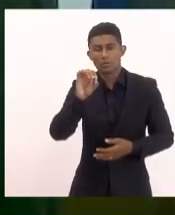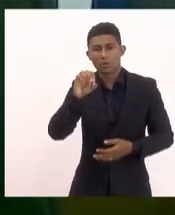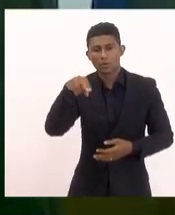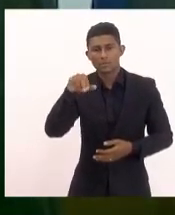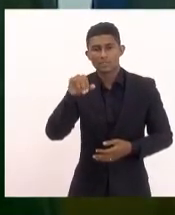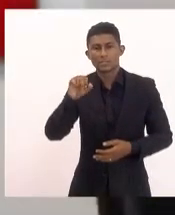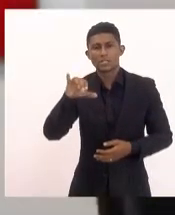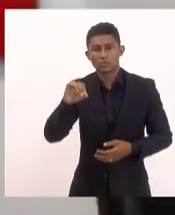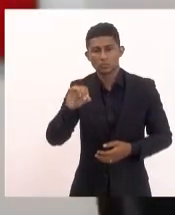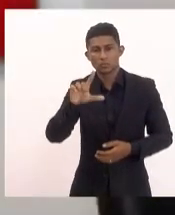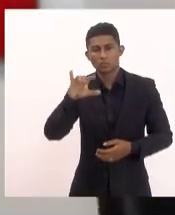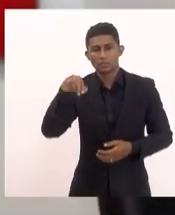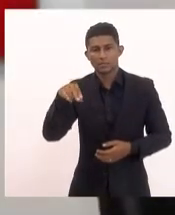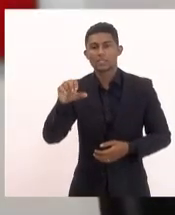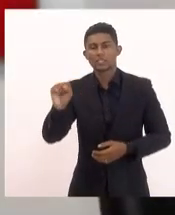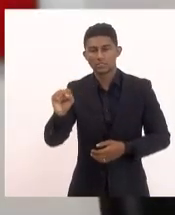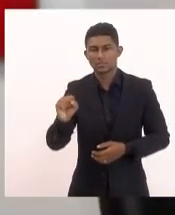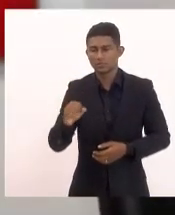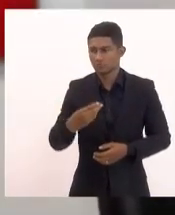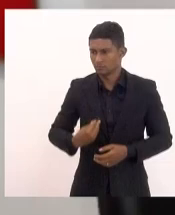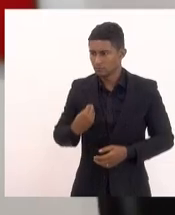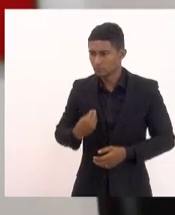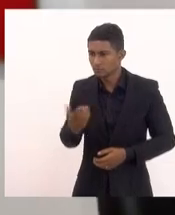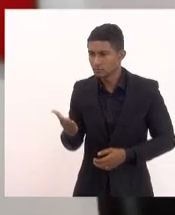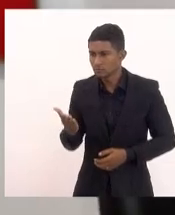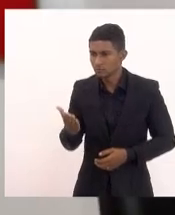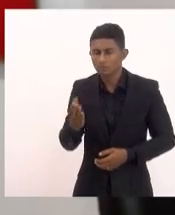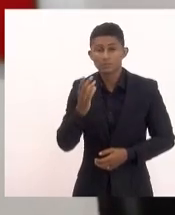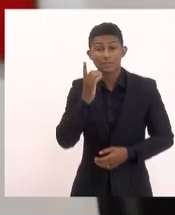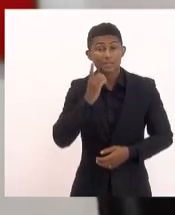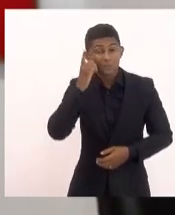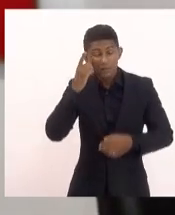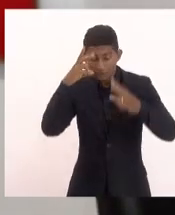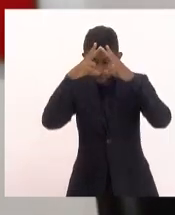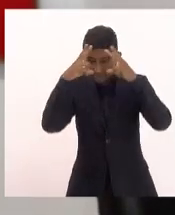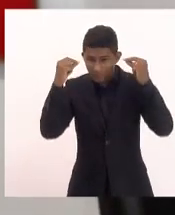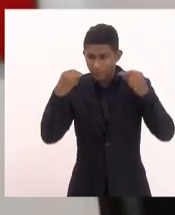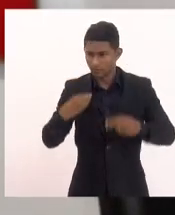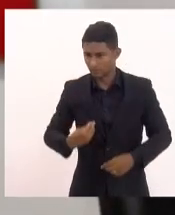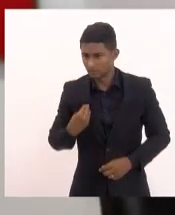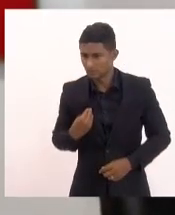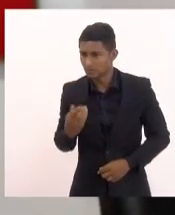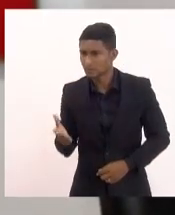Deputado Dionísio Lins. Deputada enfermeira Rejane.